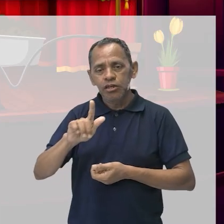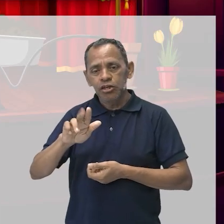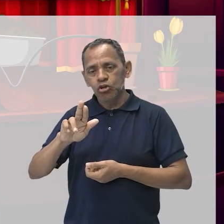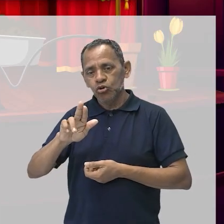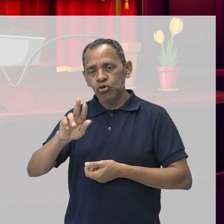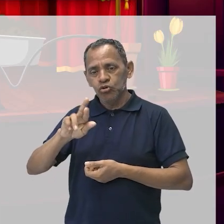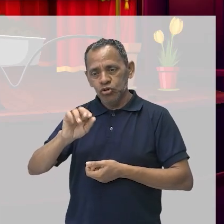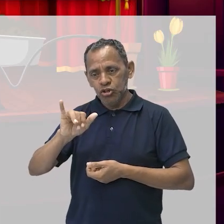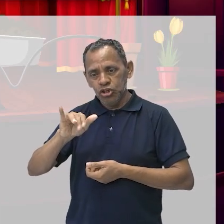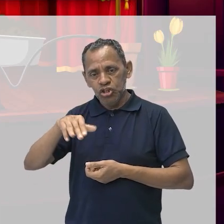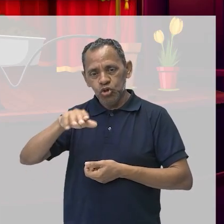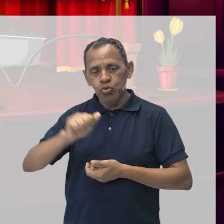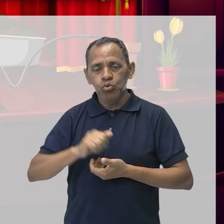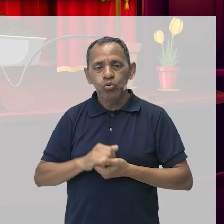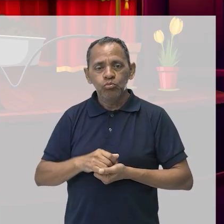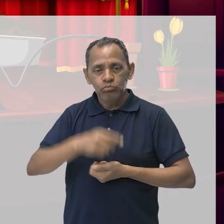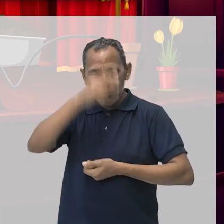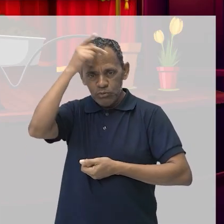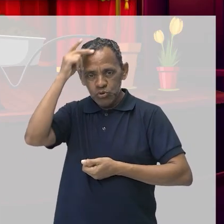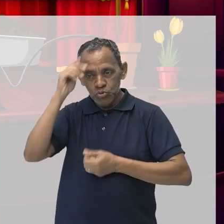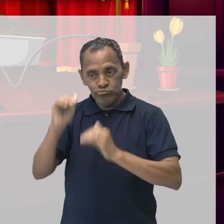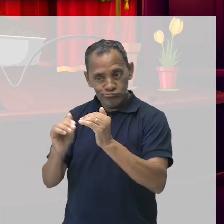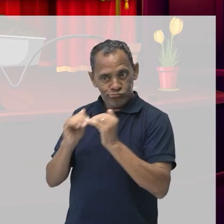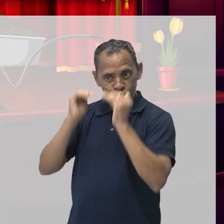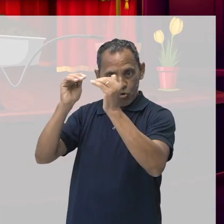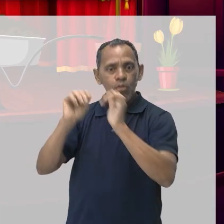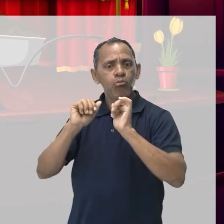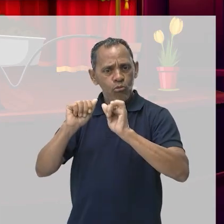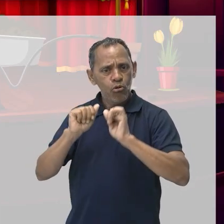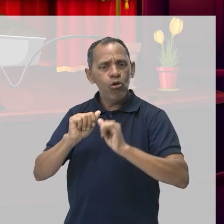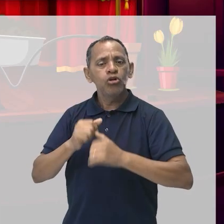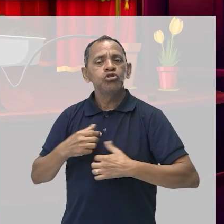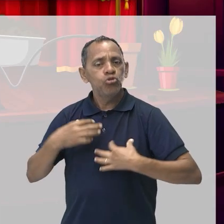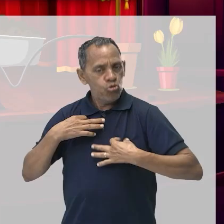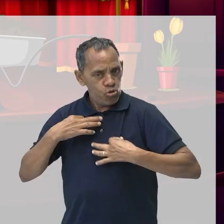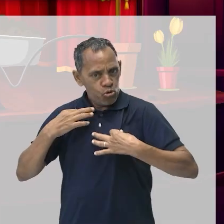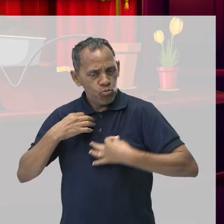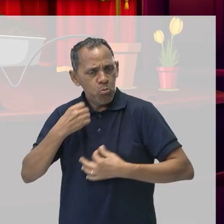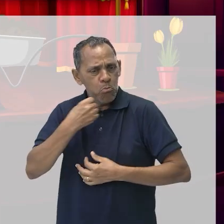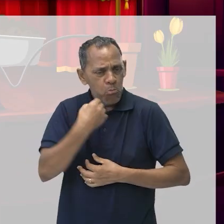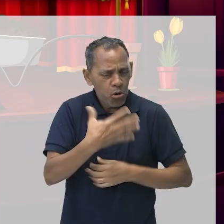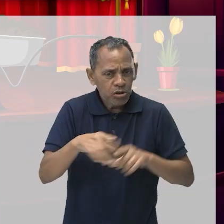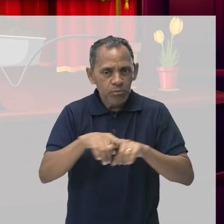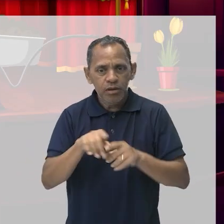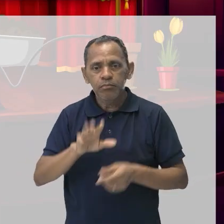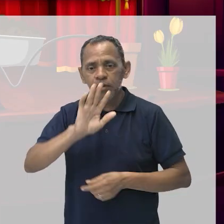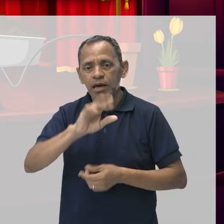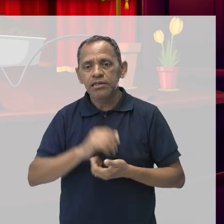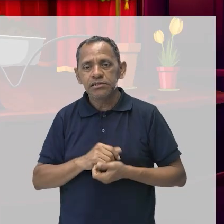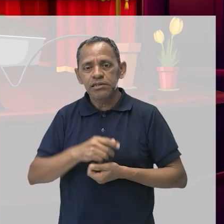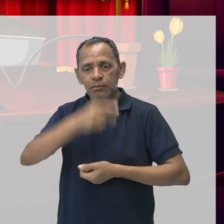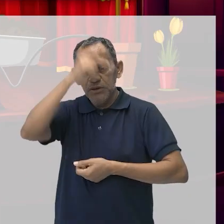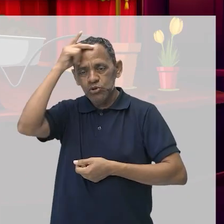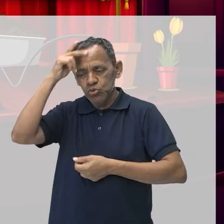personagem nobre pode usar roupas luxuosas e ornamentadas, enquanto um camponês usaria vestes mais